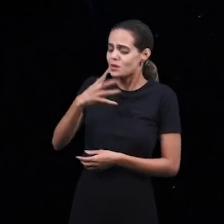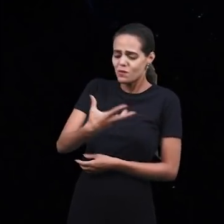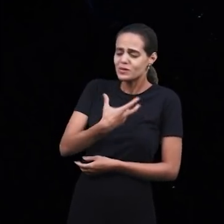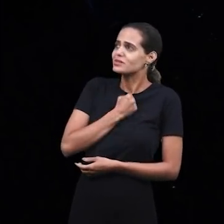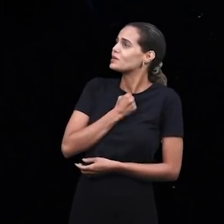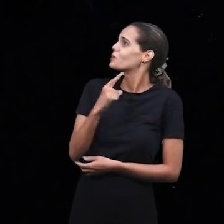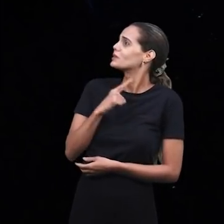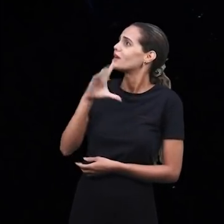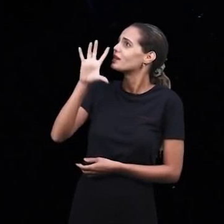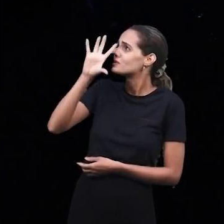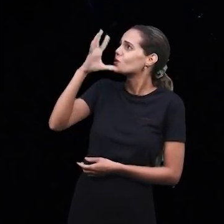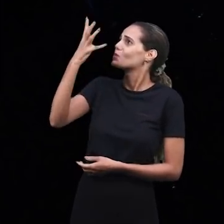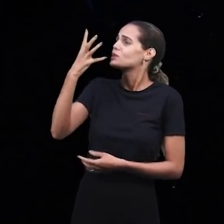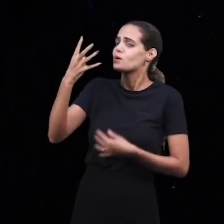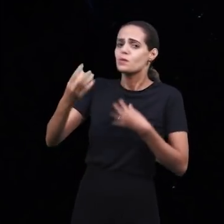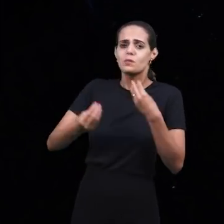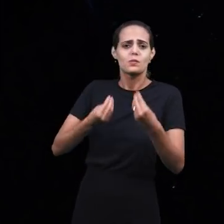sair?